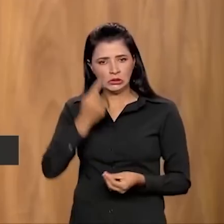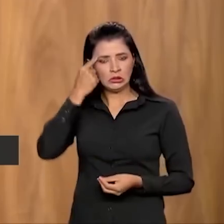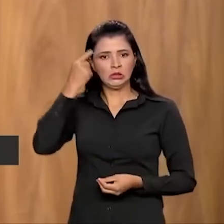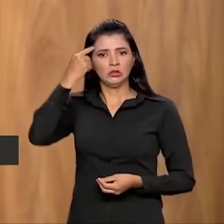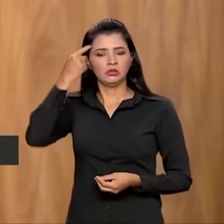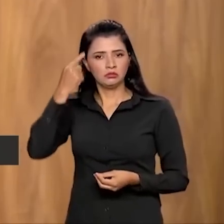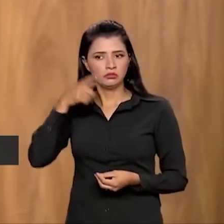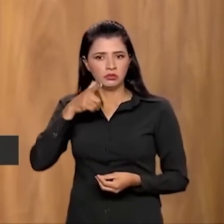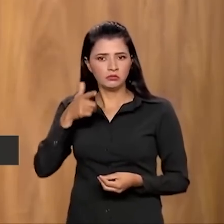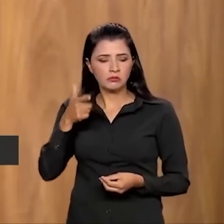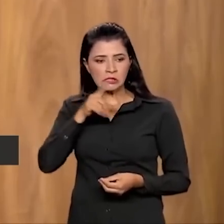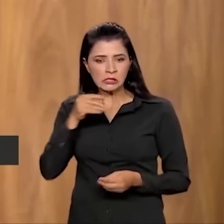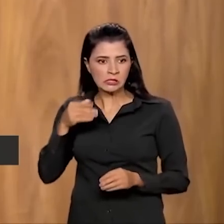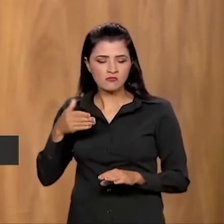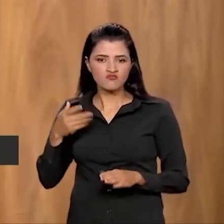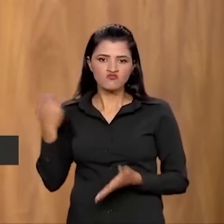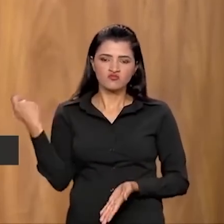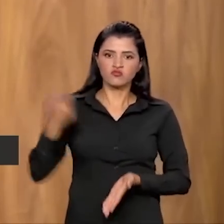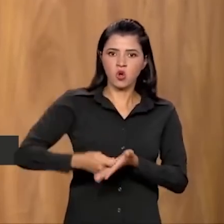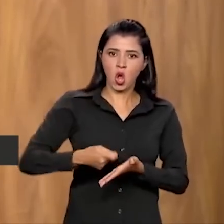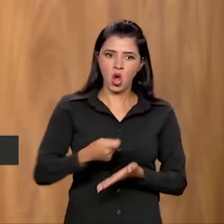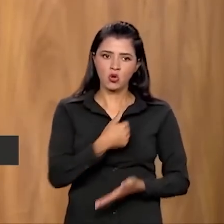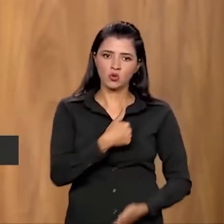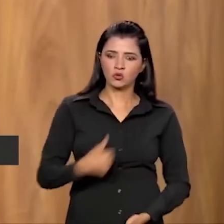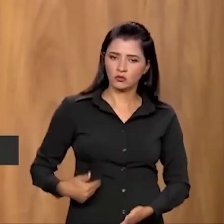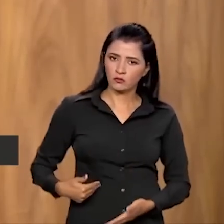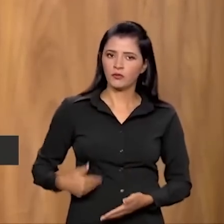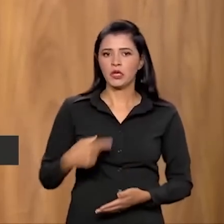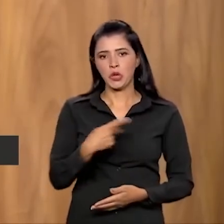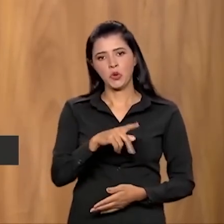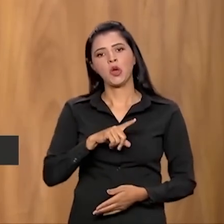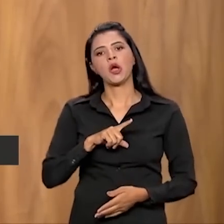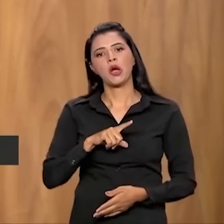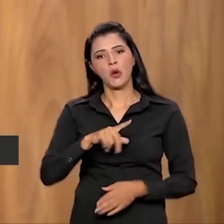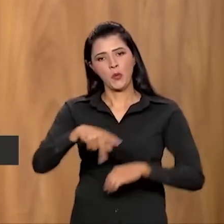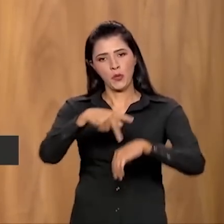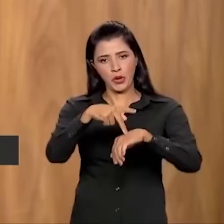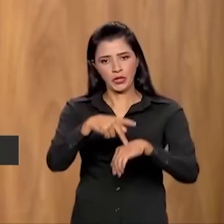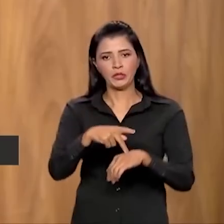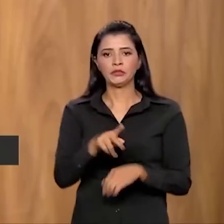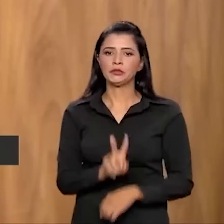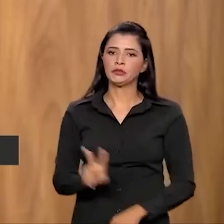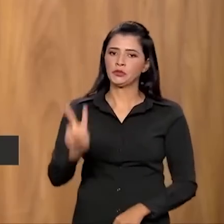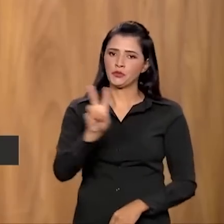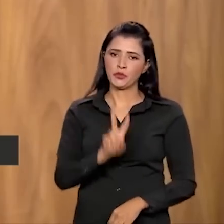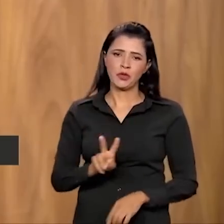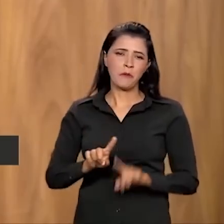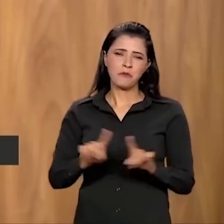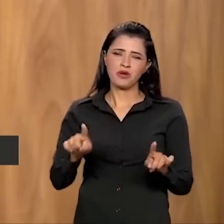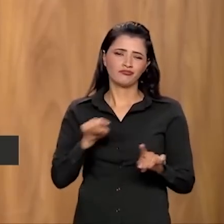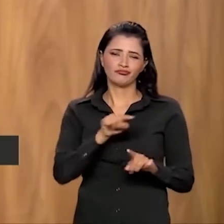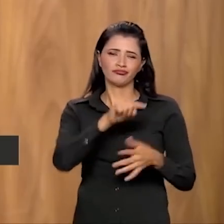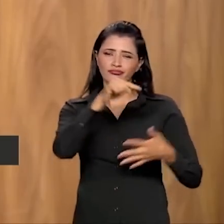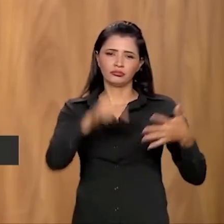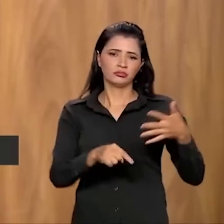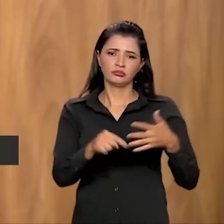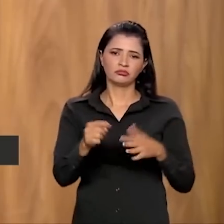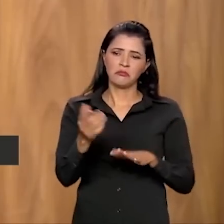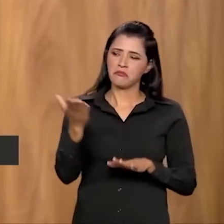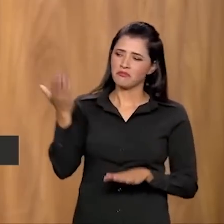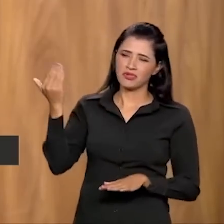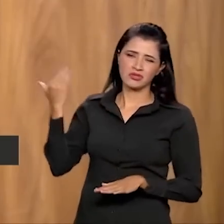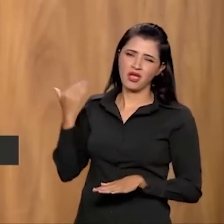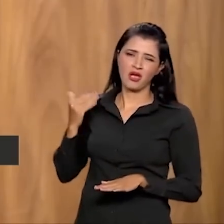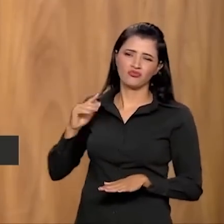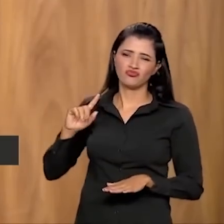extremista, tentaram impor um governo à República da Venezuela. Mas isso é passado. E como